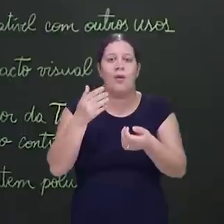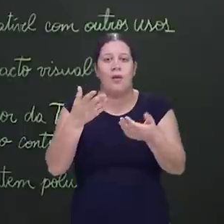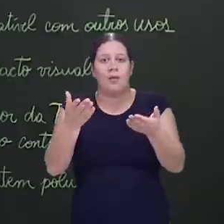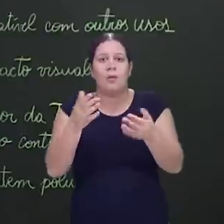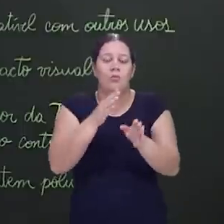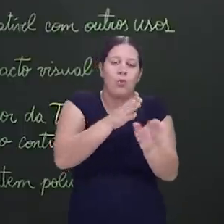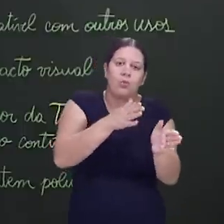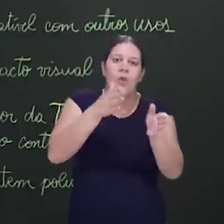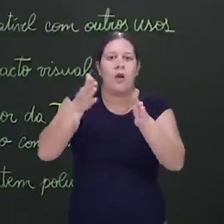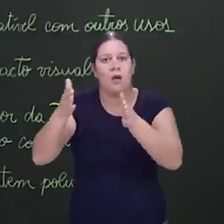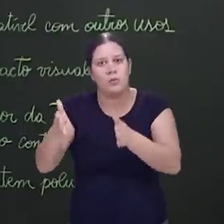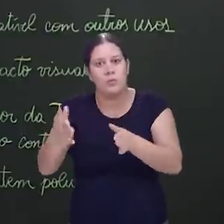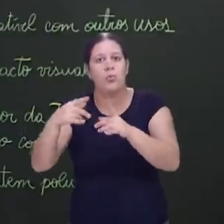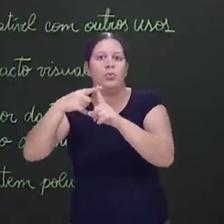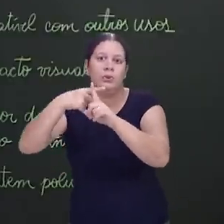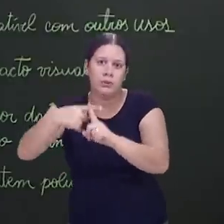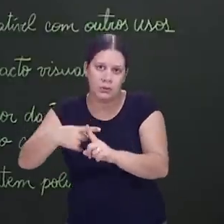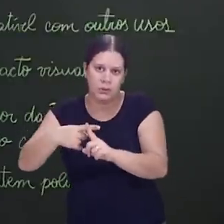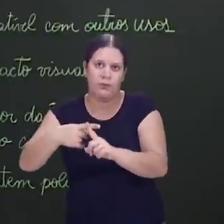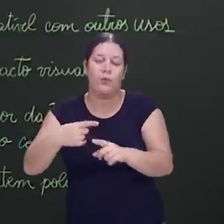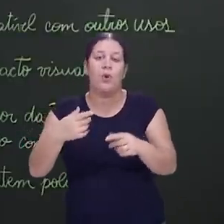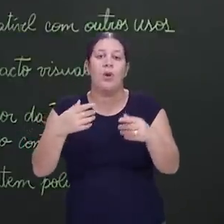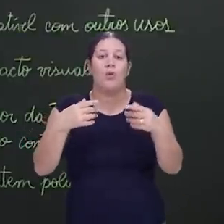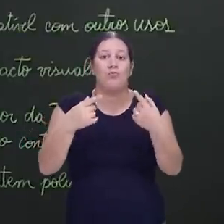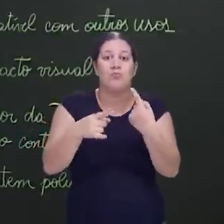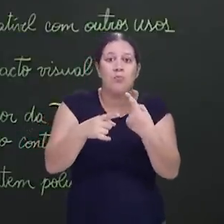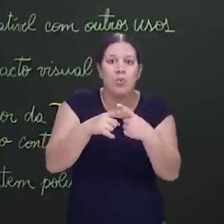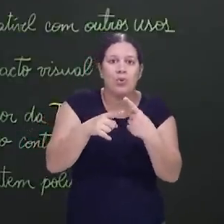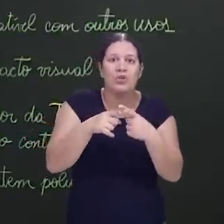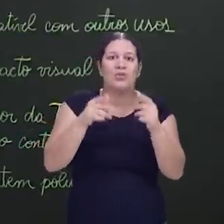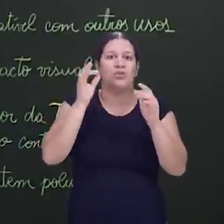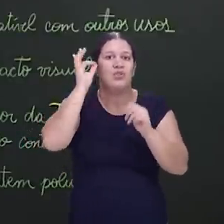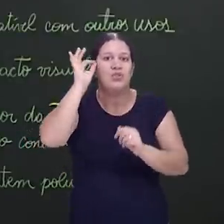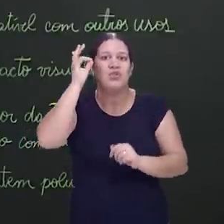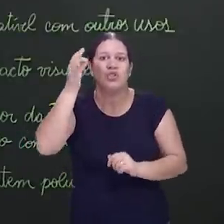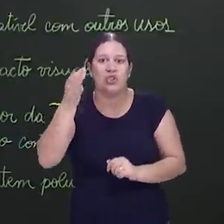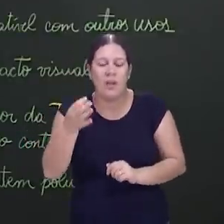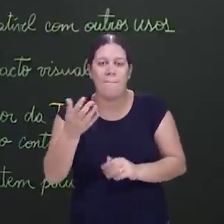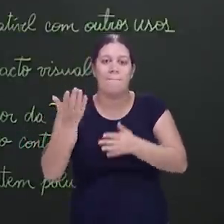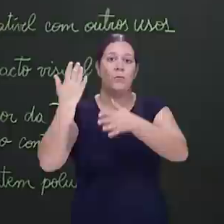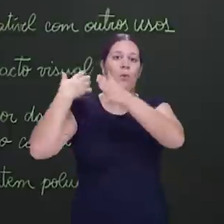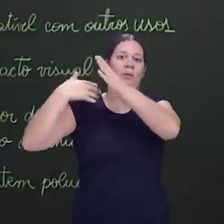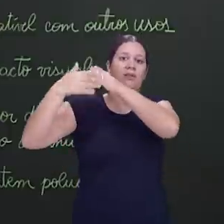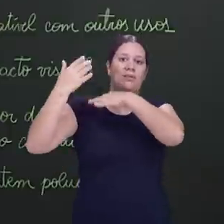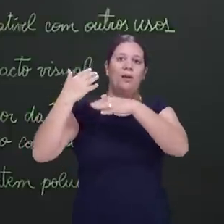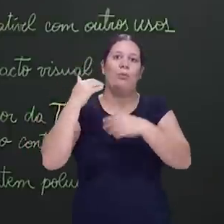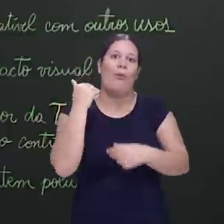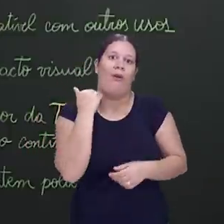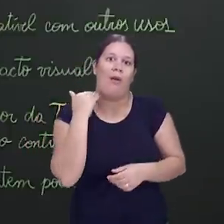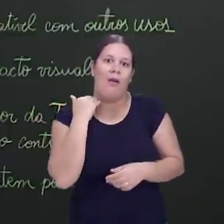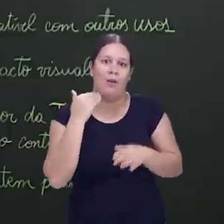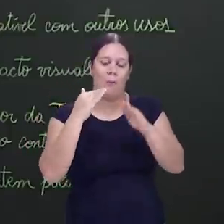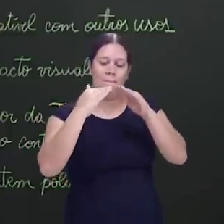lado positivo. Além do fato de que já foi muito caro essas placas solares.